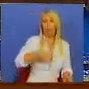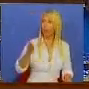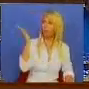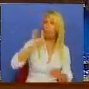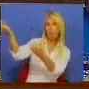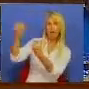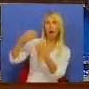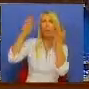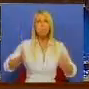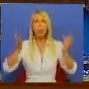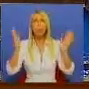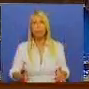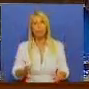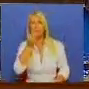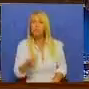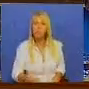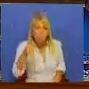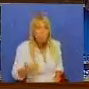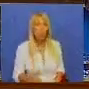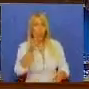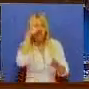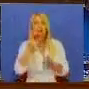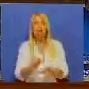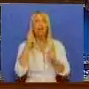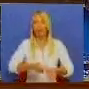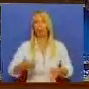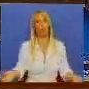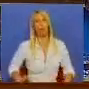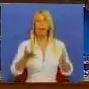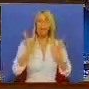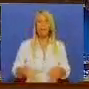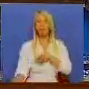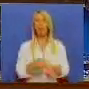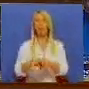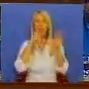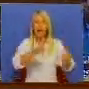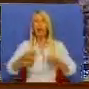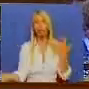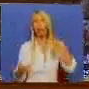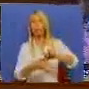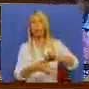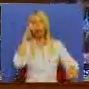bom Ministro da Agricultura. Precisamos de uma política agrícola que atenda às prioridades nacionais.